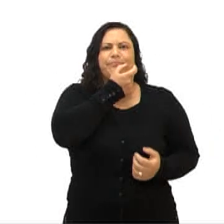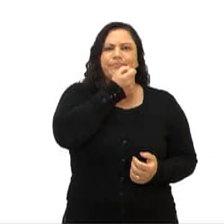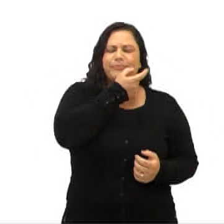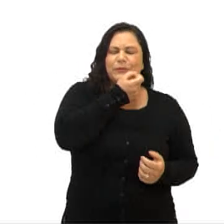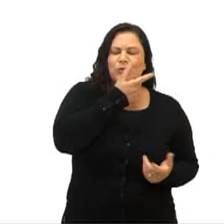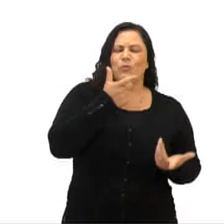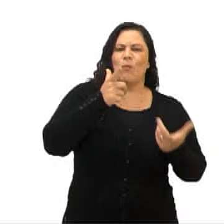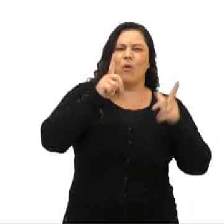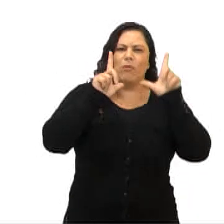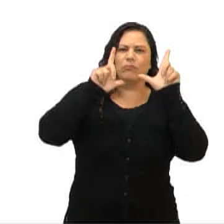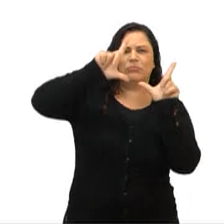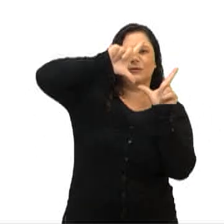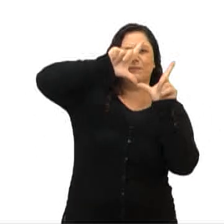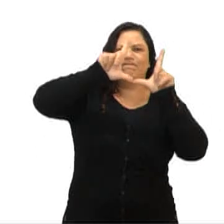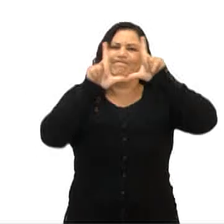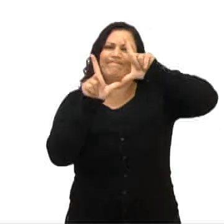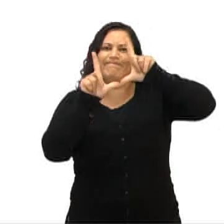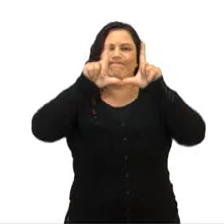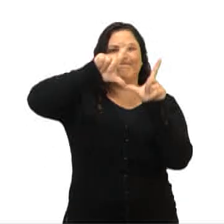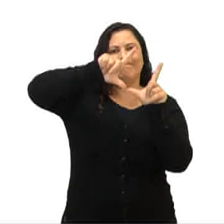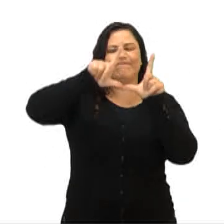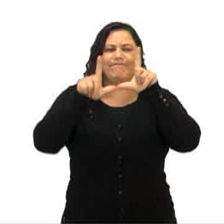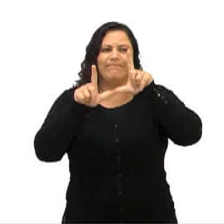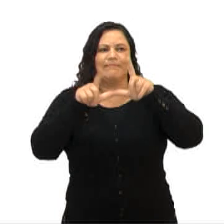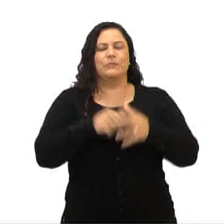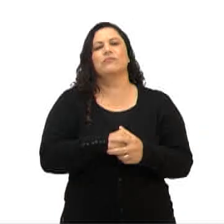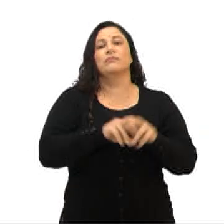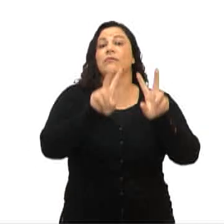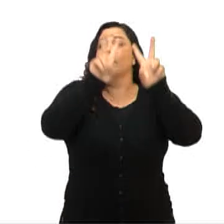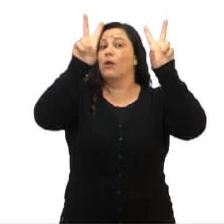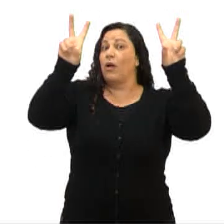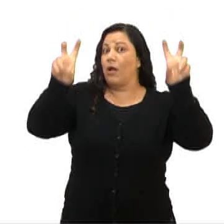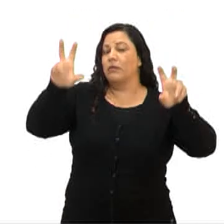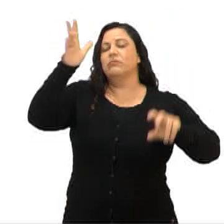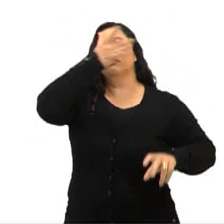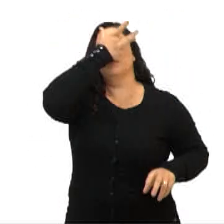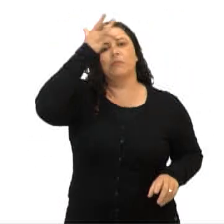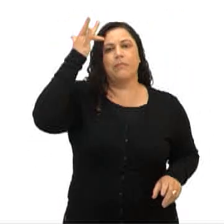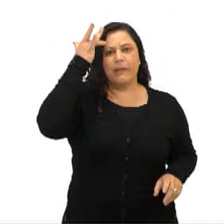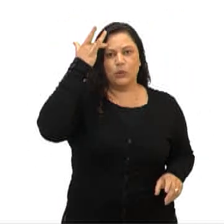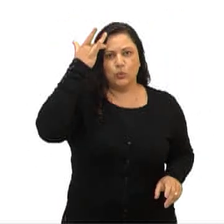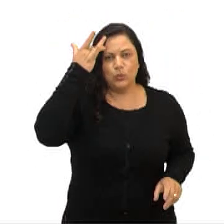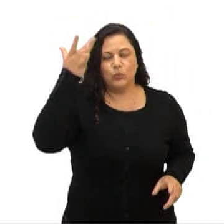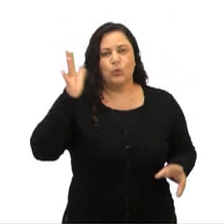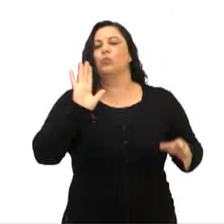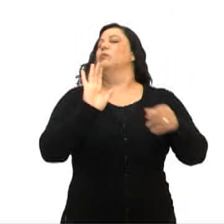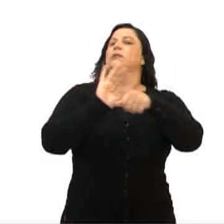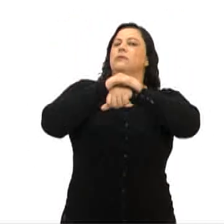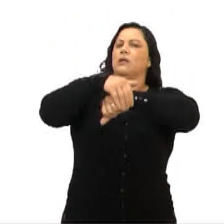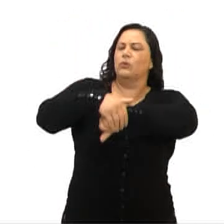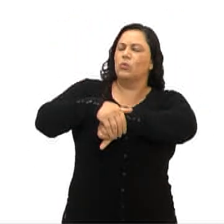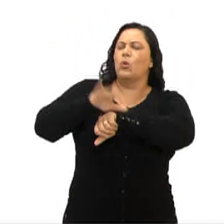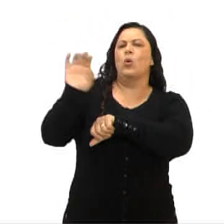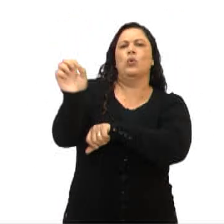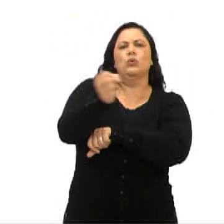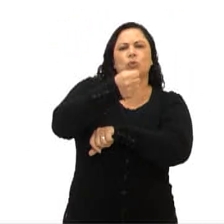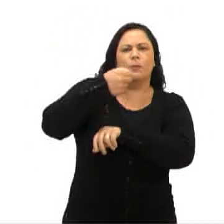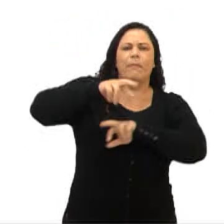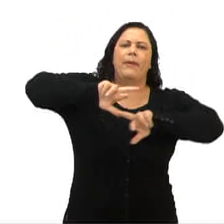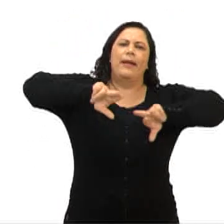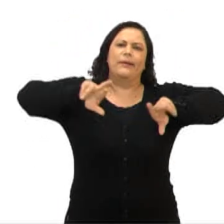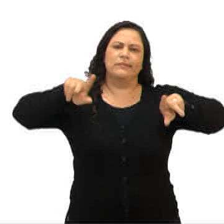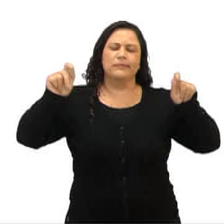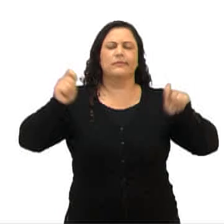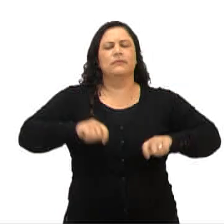caricatura. Tá? Os temas eram de pessoas de casas noturnas, circo, anônimos e animais. Tá? Realizou os